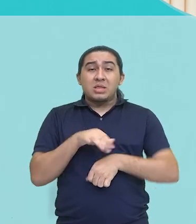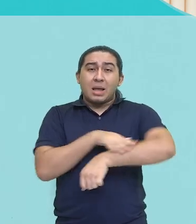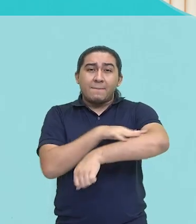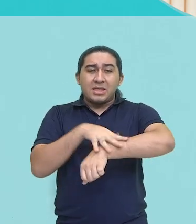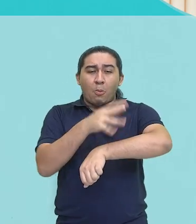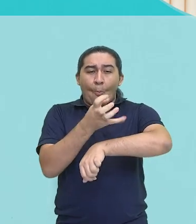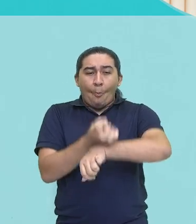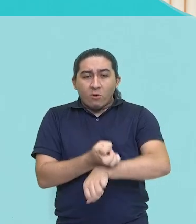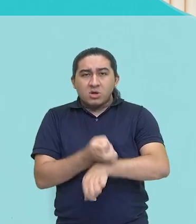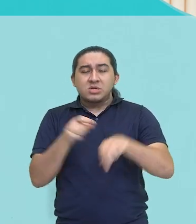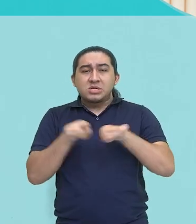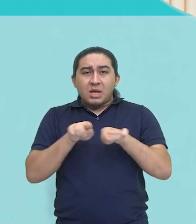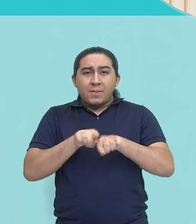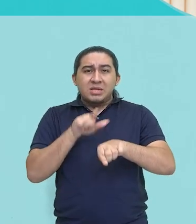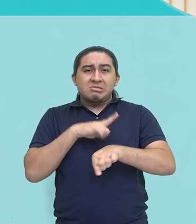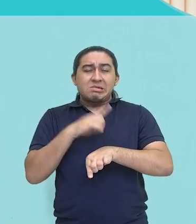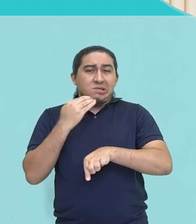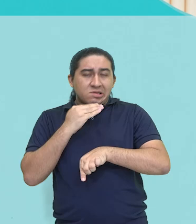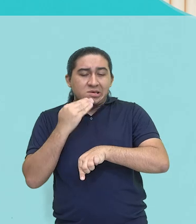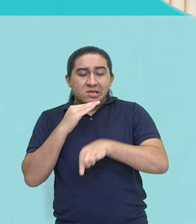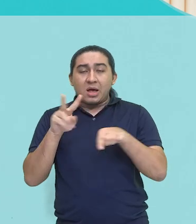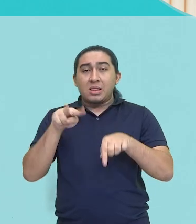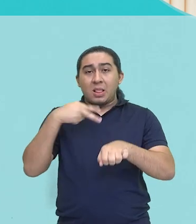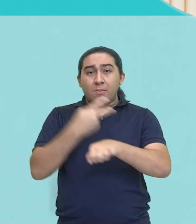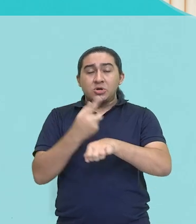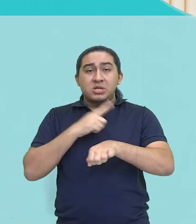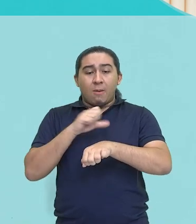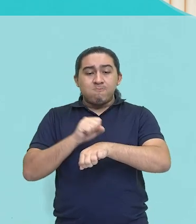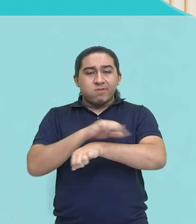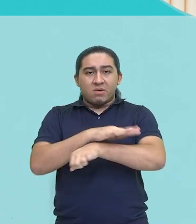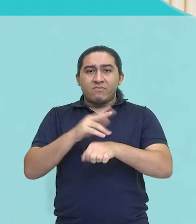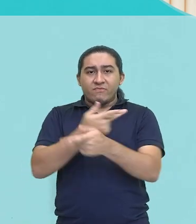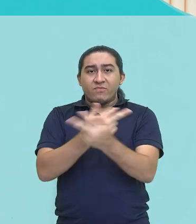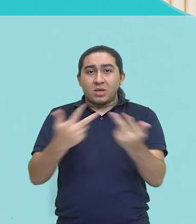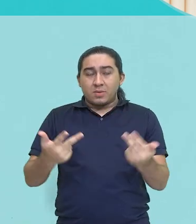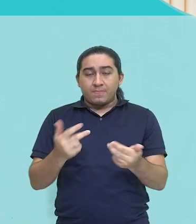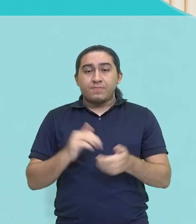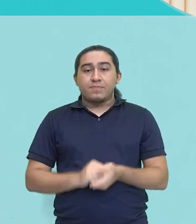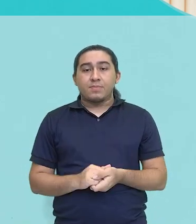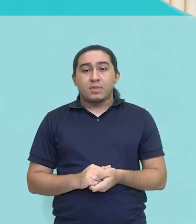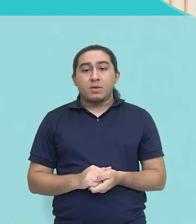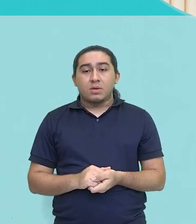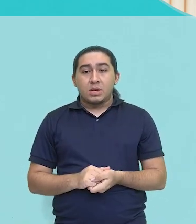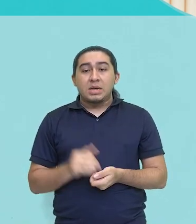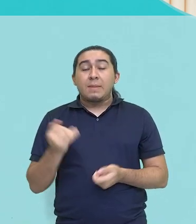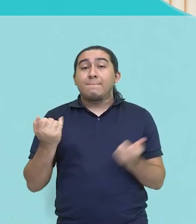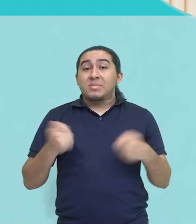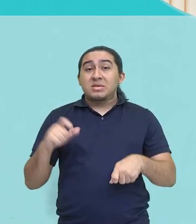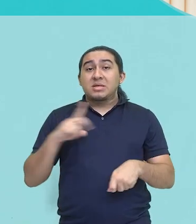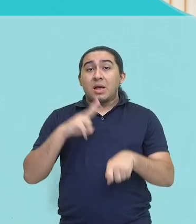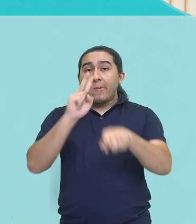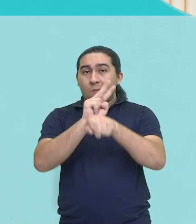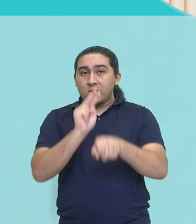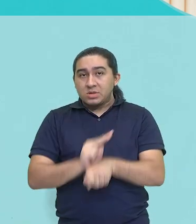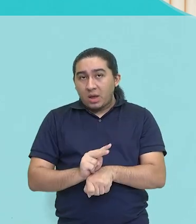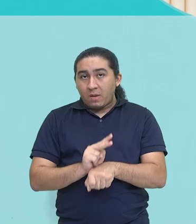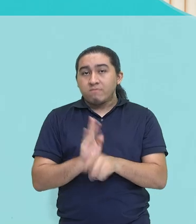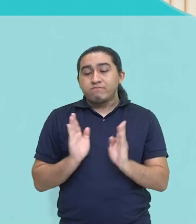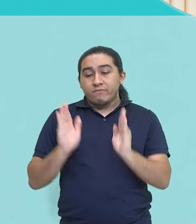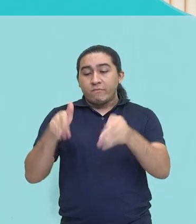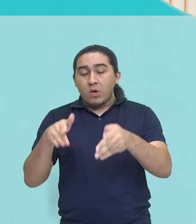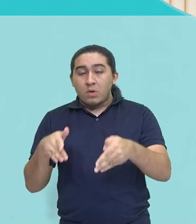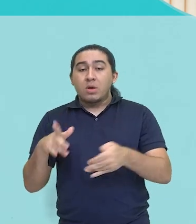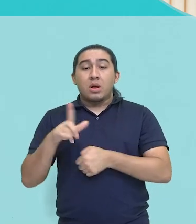a descamação e o surgimento de estrias. Em casos em que há necessidade de tratamento estético mais